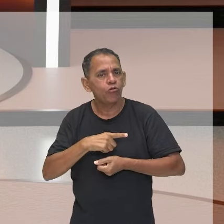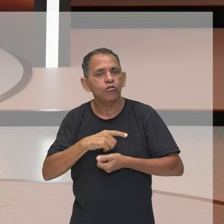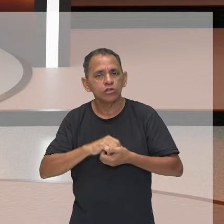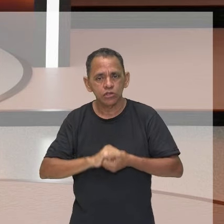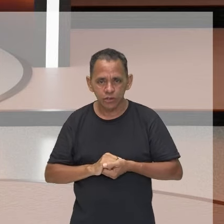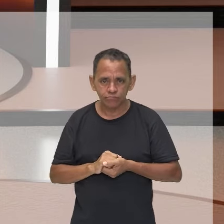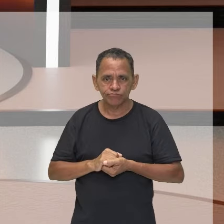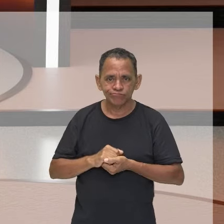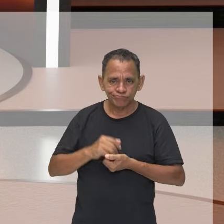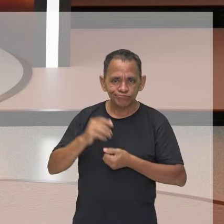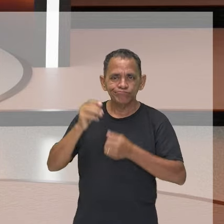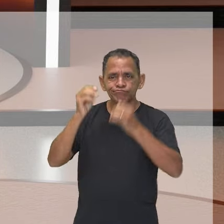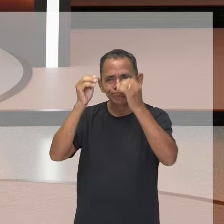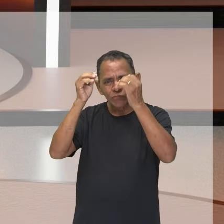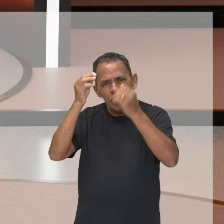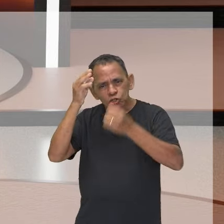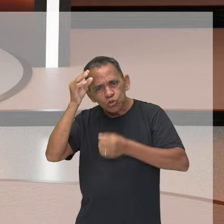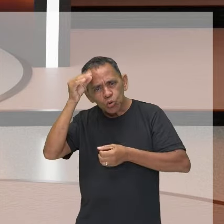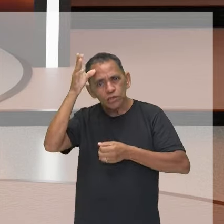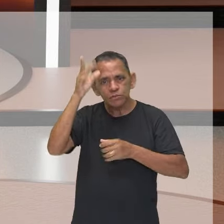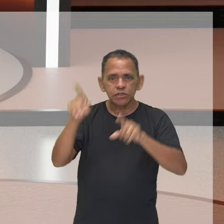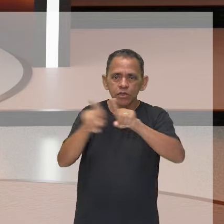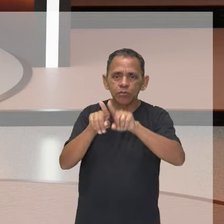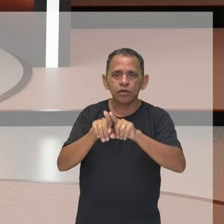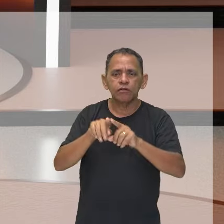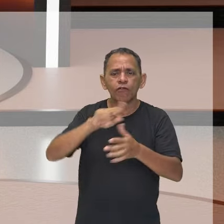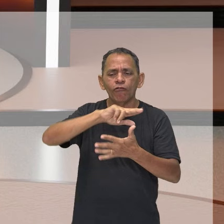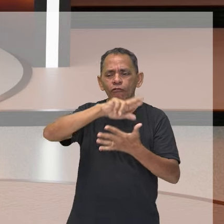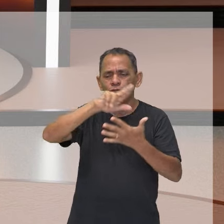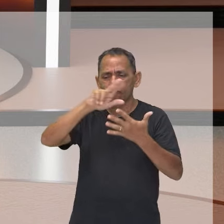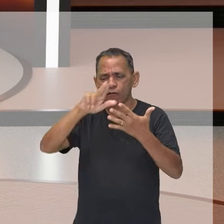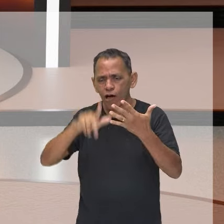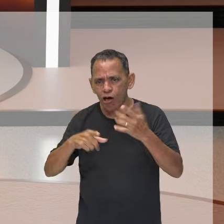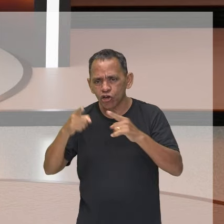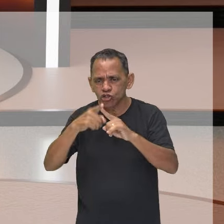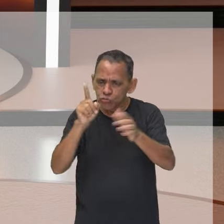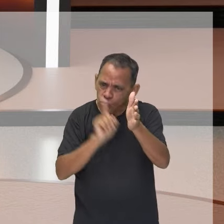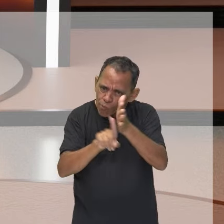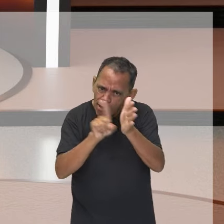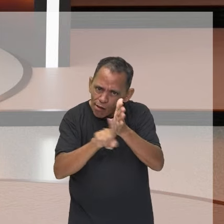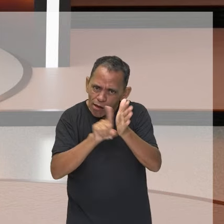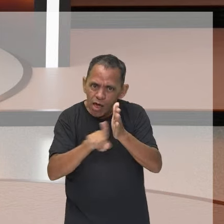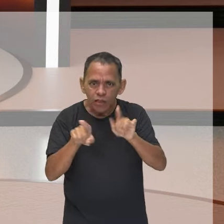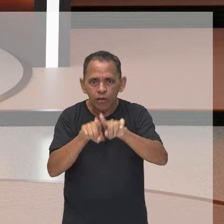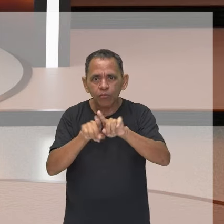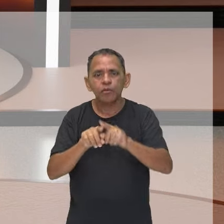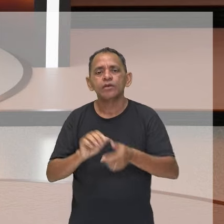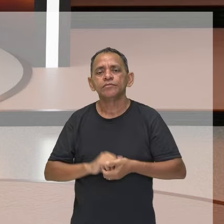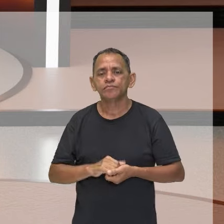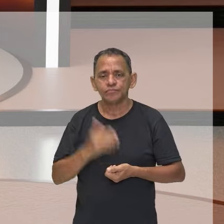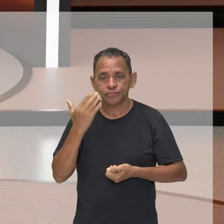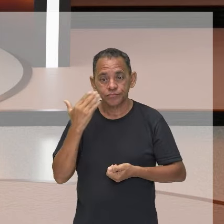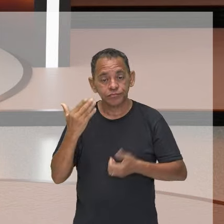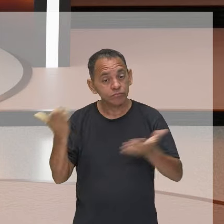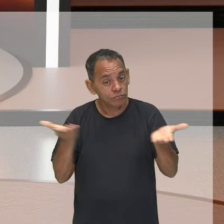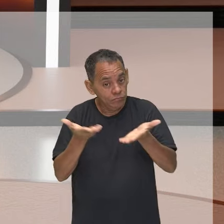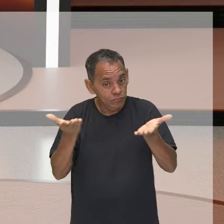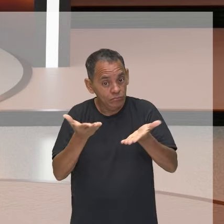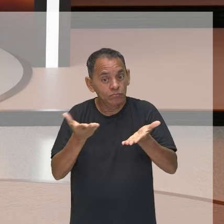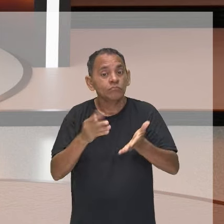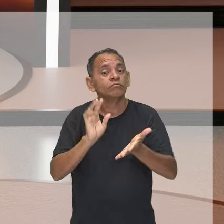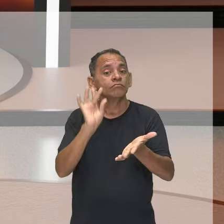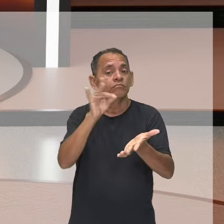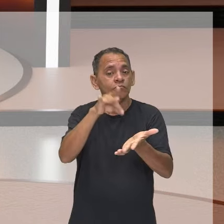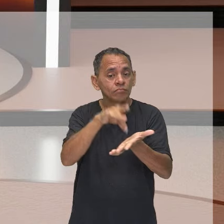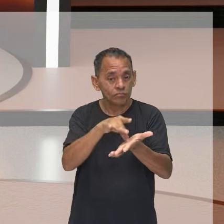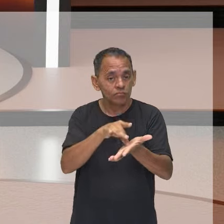São muitos questionamentos que nós fazemos na filosofia. E hoje, propriamente, nós vamos conversar